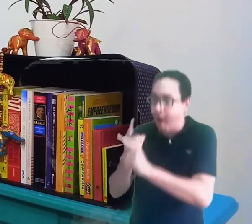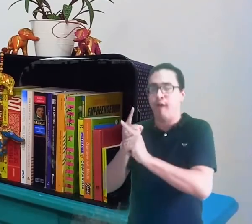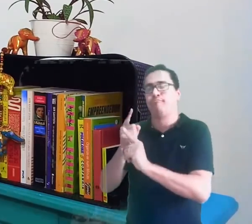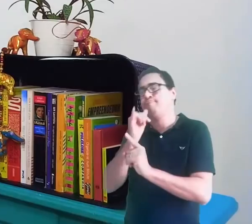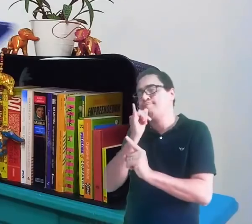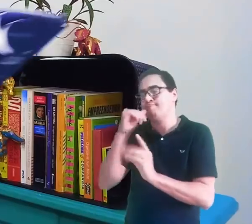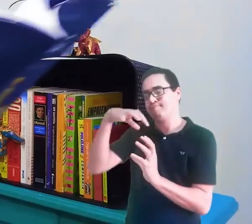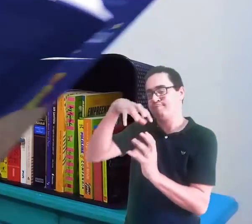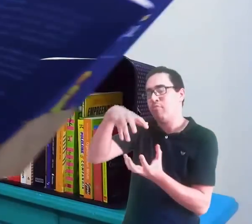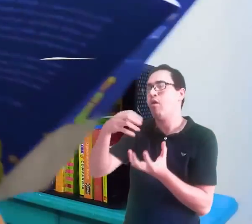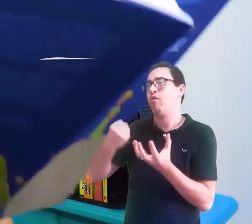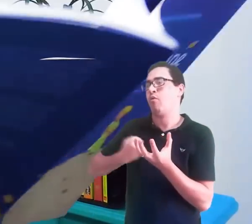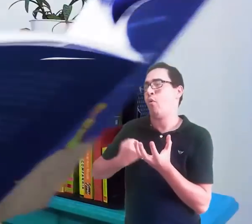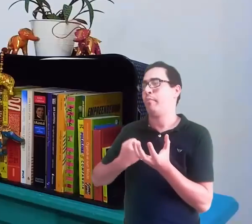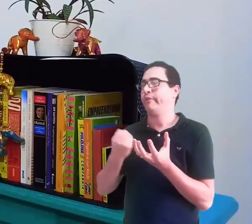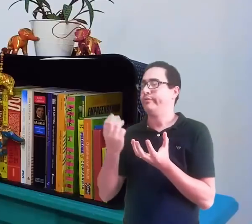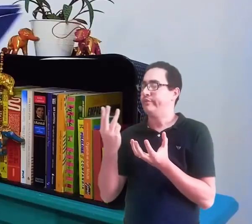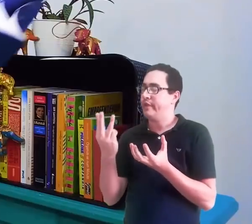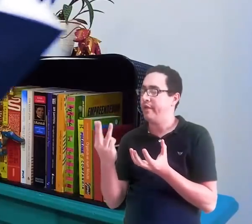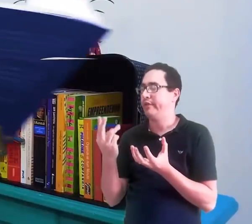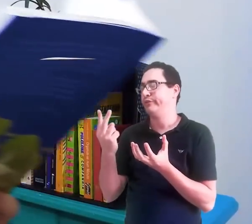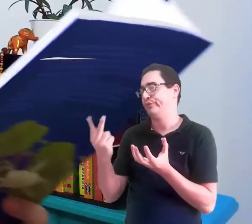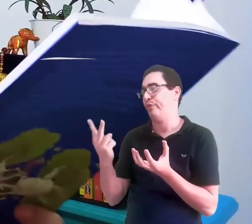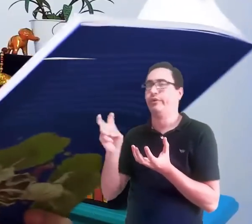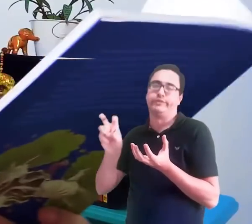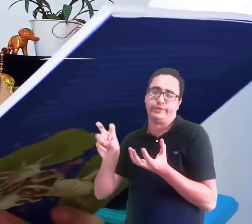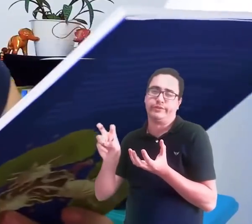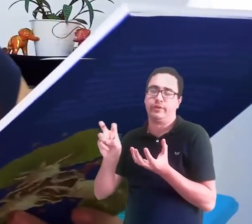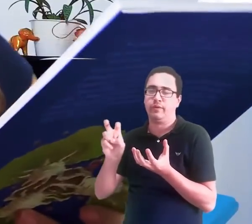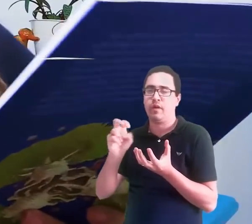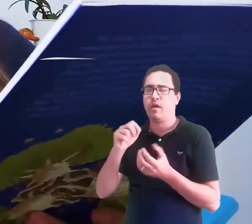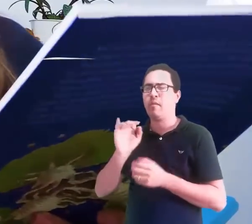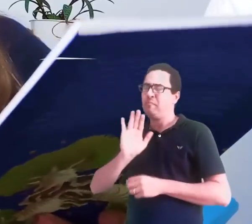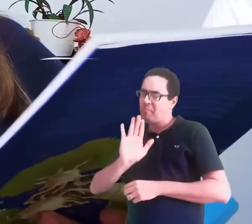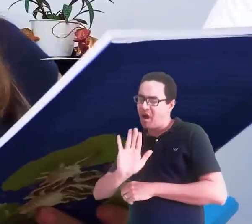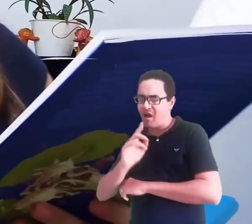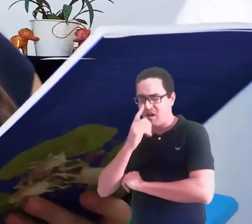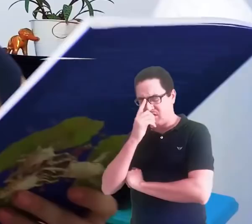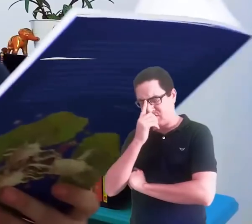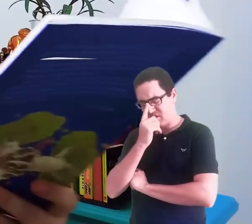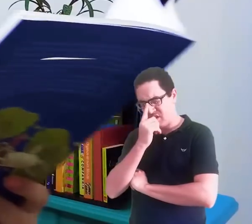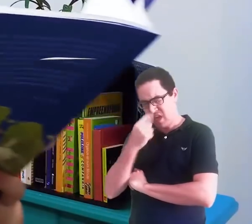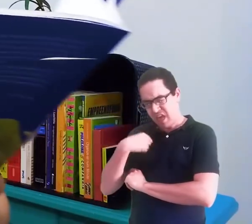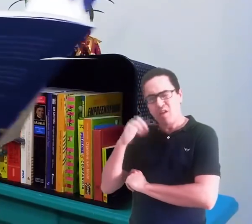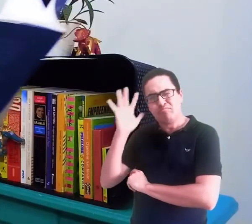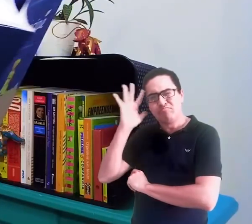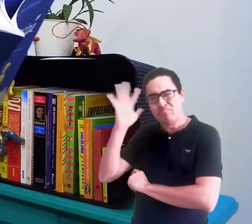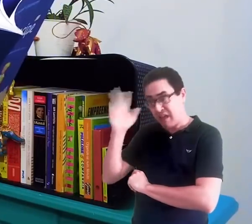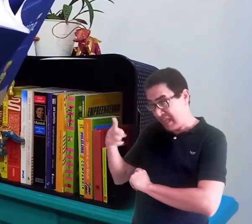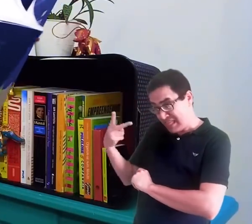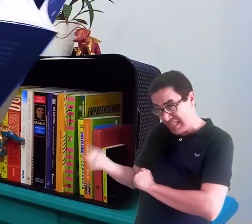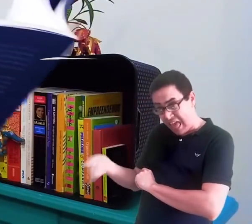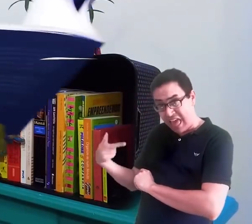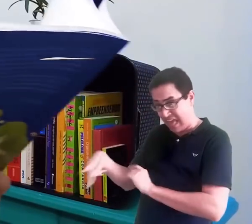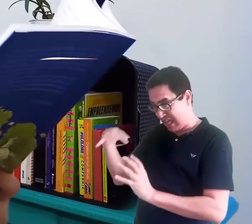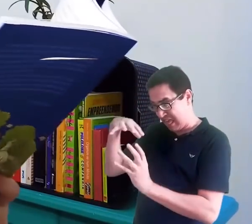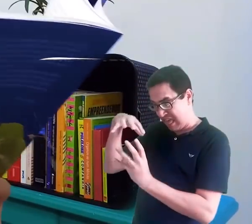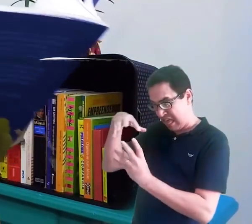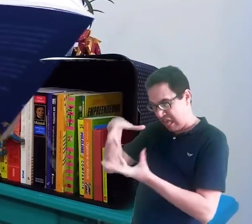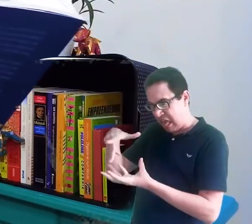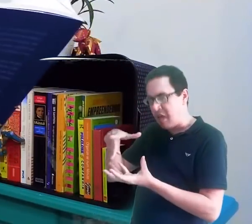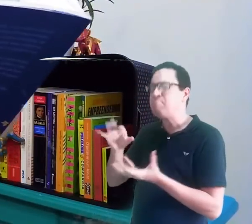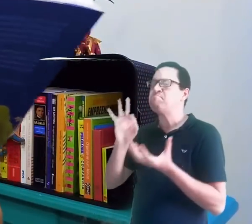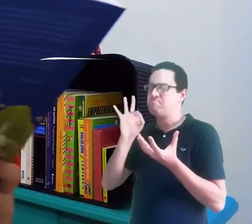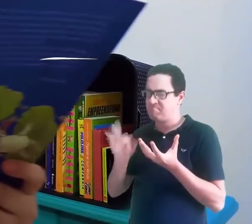asteroide 325. Tenho sérias razões para crer que o planeta de onde veio o Pequeno Príncipe era